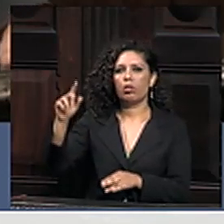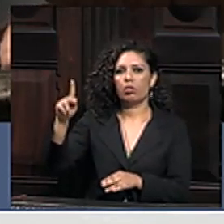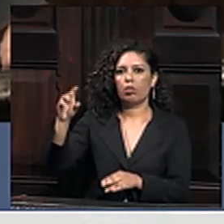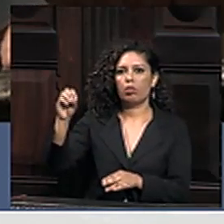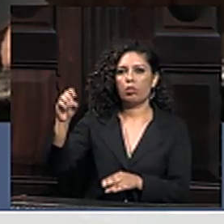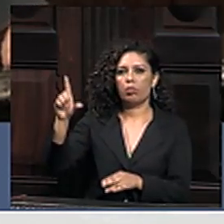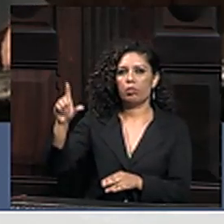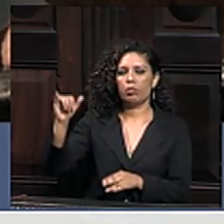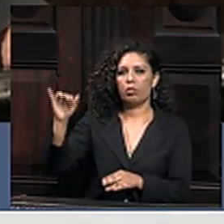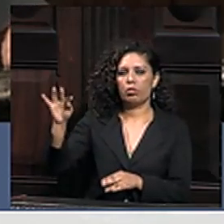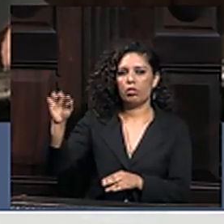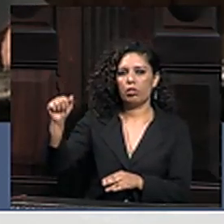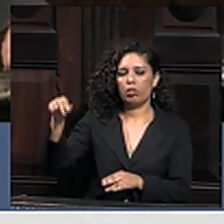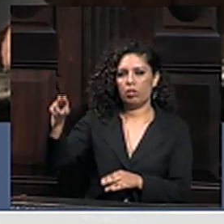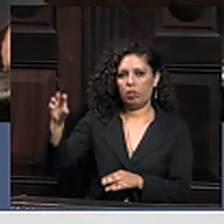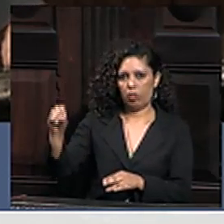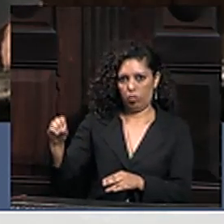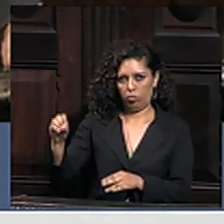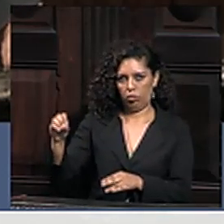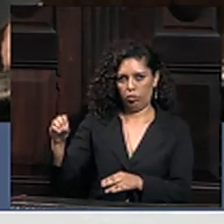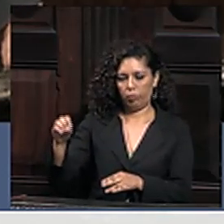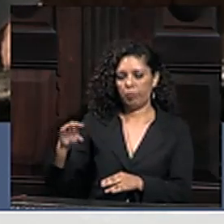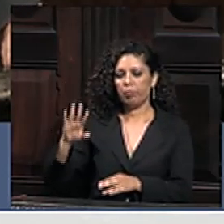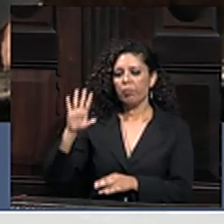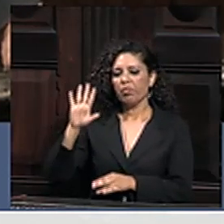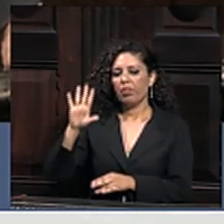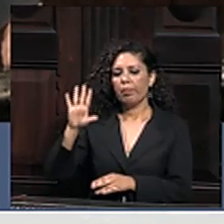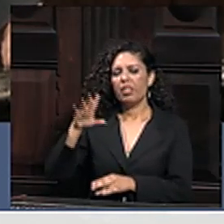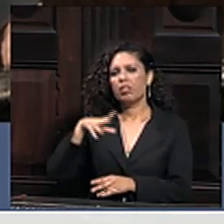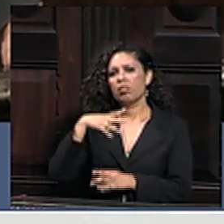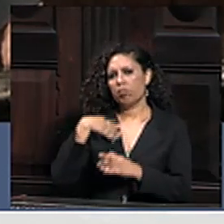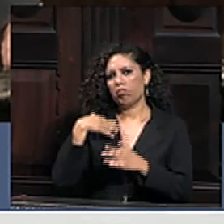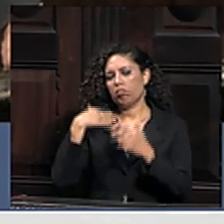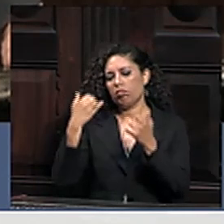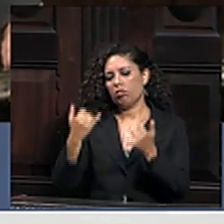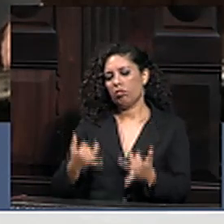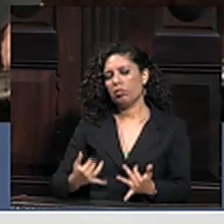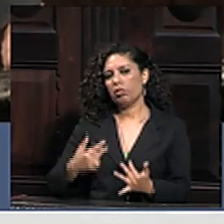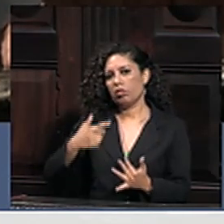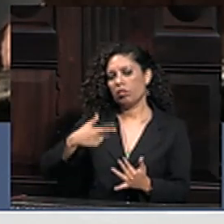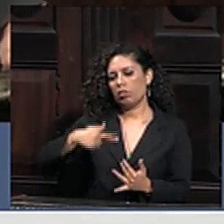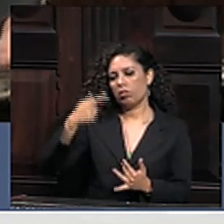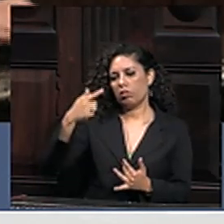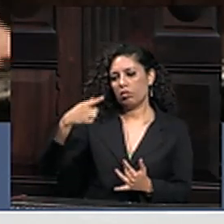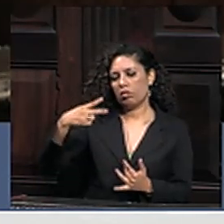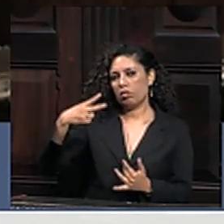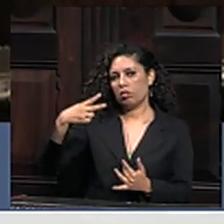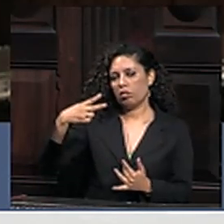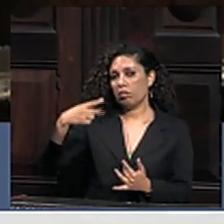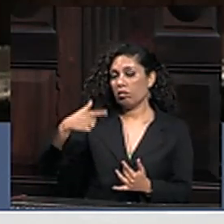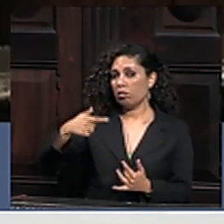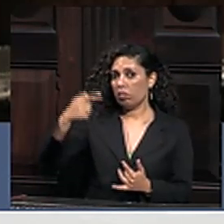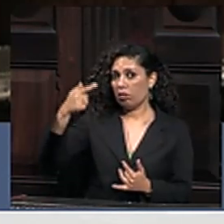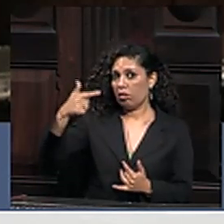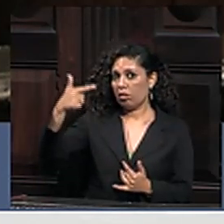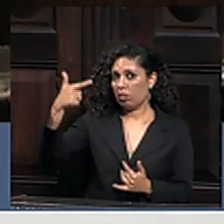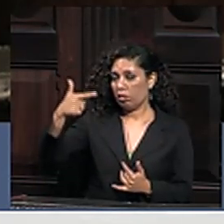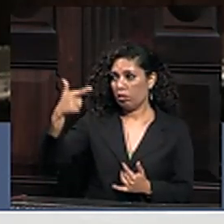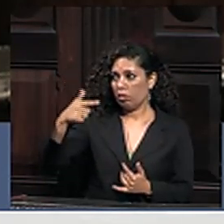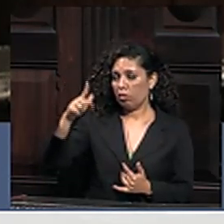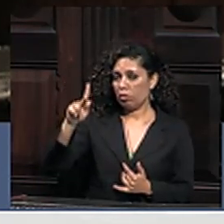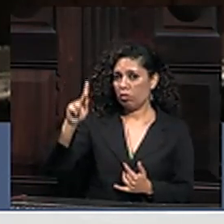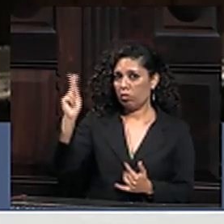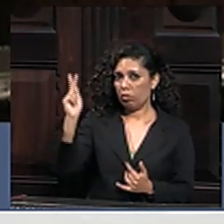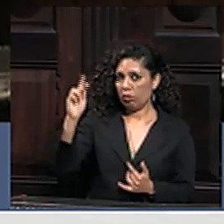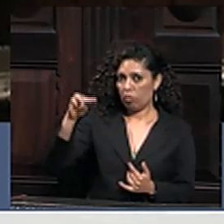72 quilômetros que nós, da Baixada Fluminense, achávamos que seria a redenção. E é a